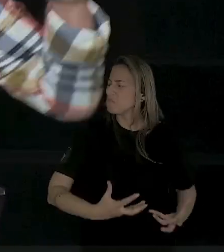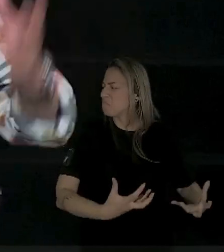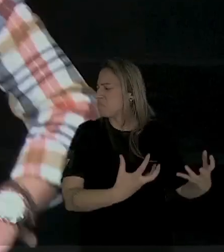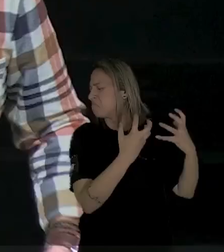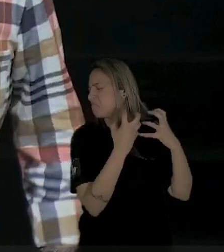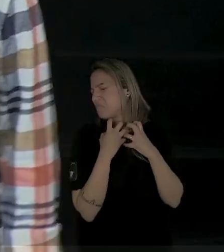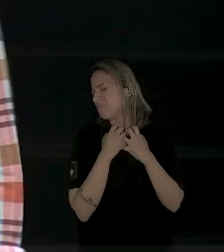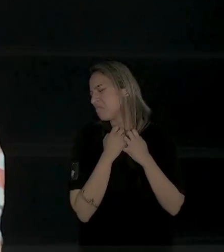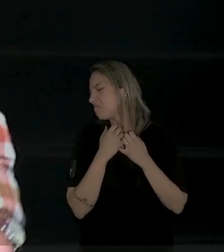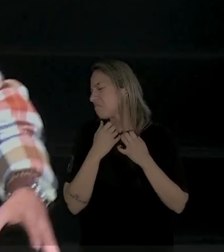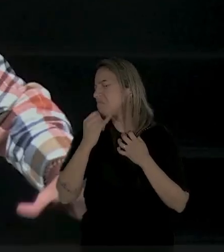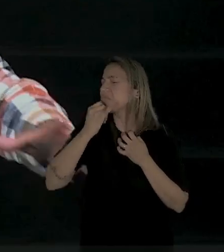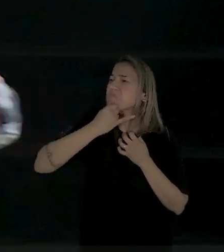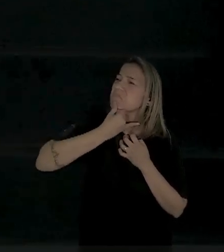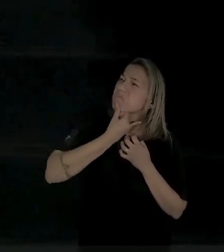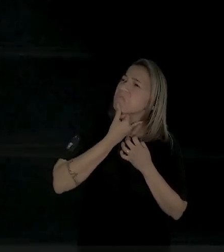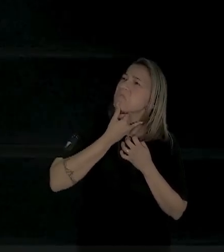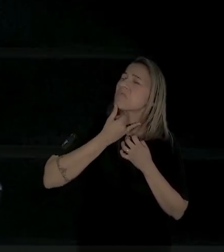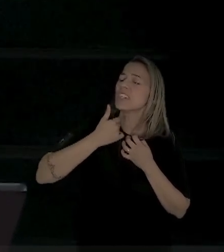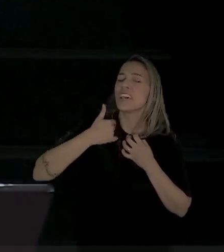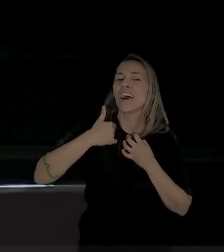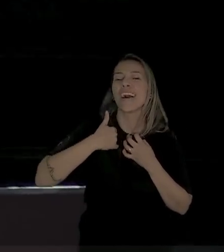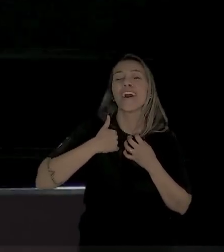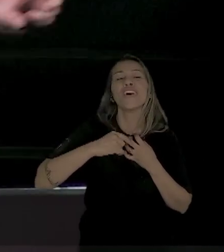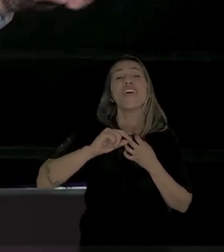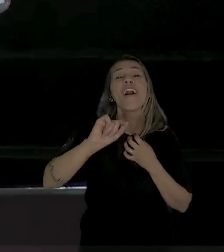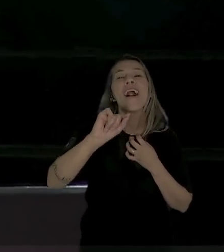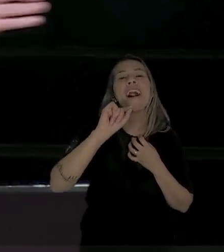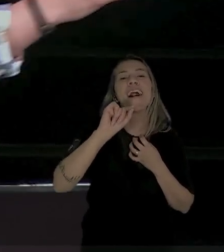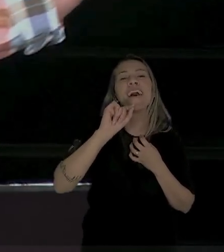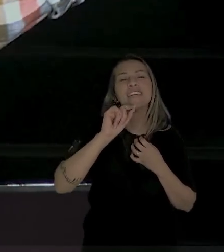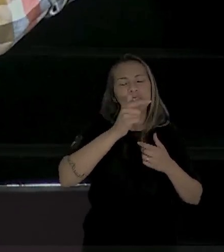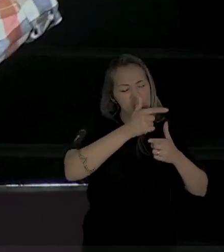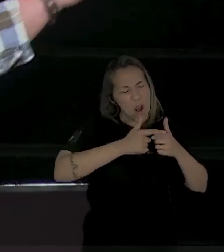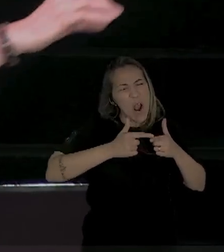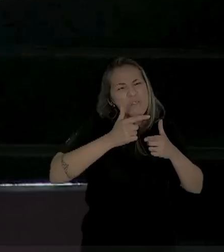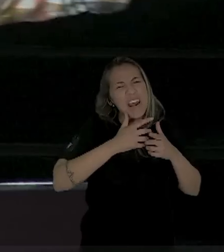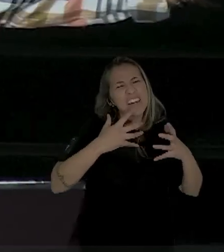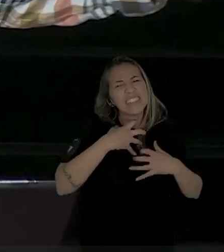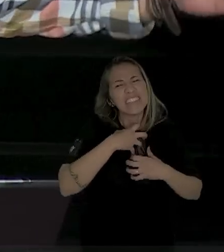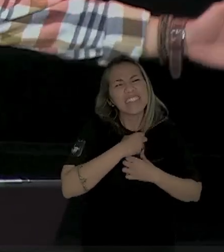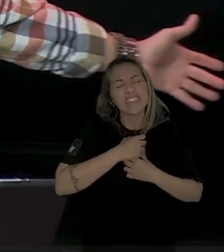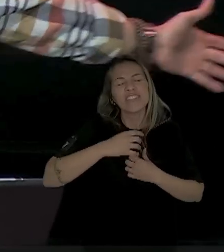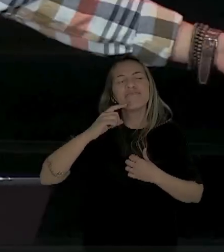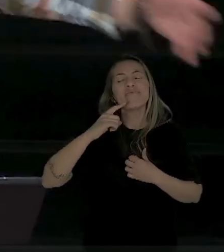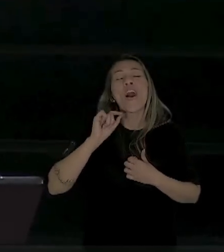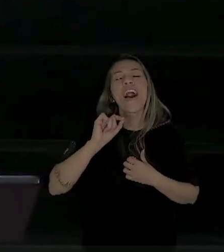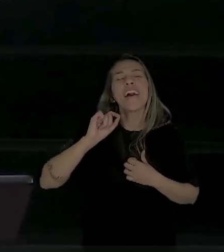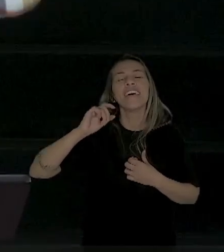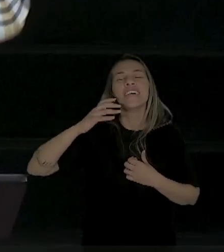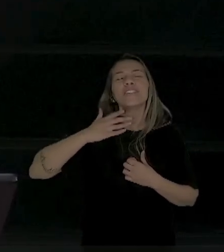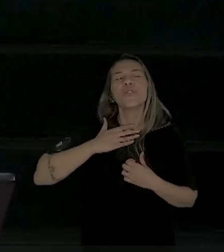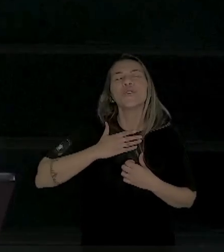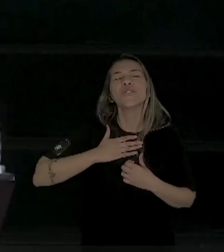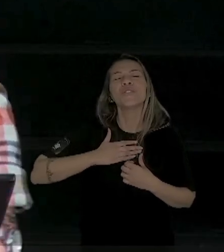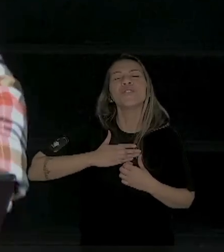terremoto bagunçando meus pensamentos. Mas eu vou procurar no meio dessa quimioterapia. Há um vento, porque o meu Deus está acima de tudo que